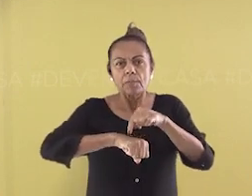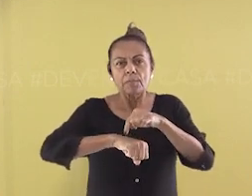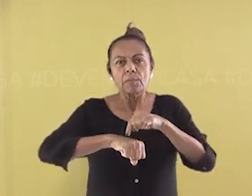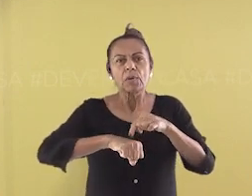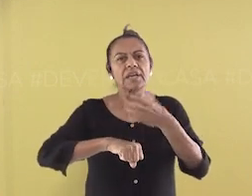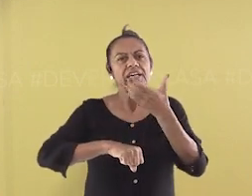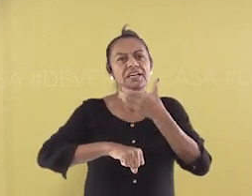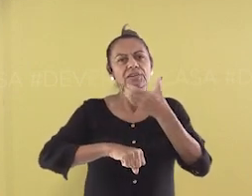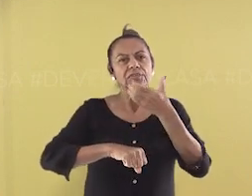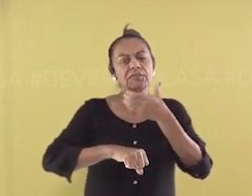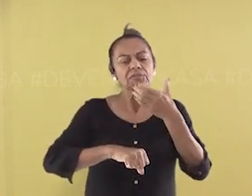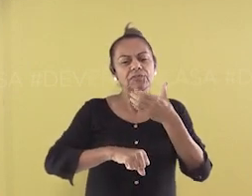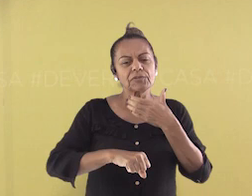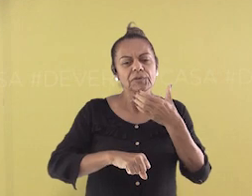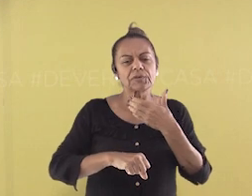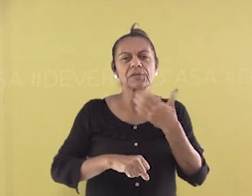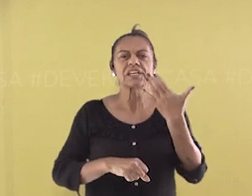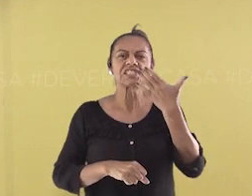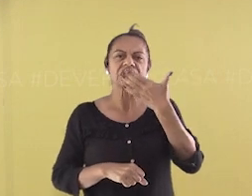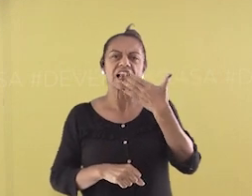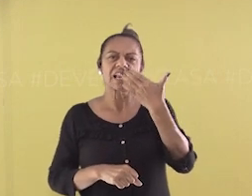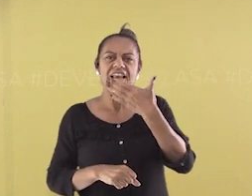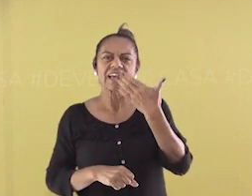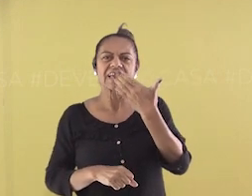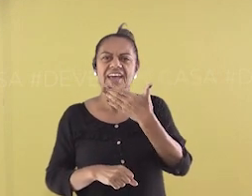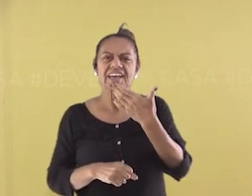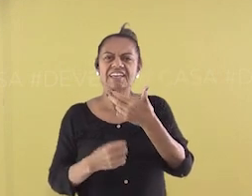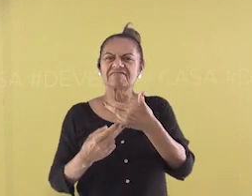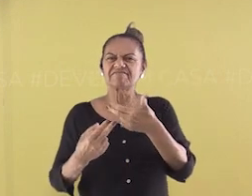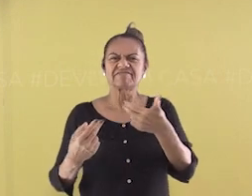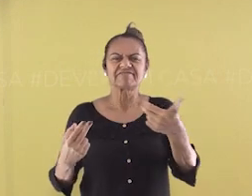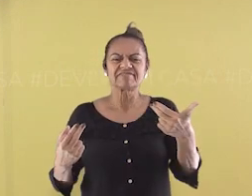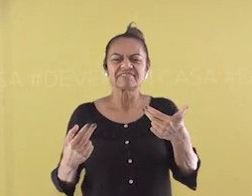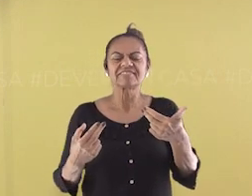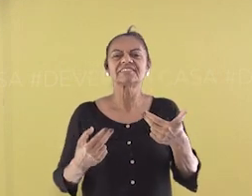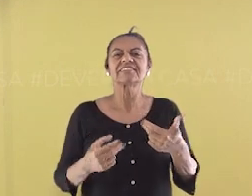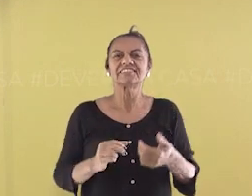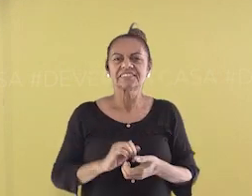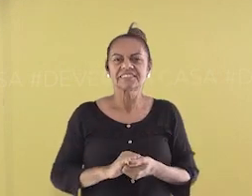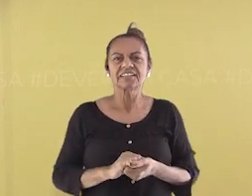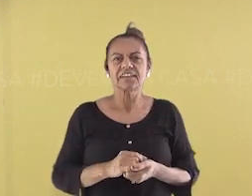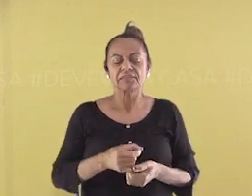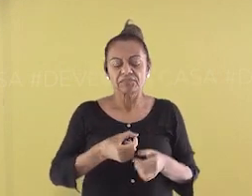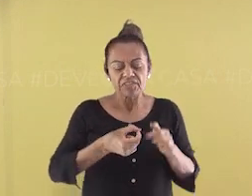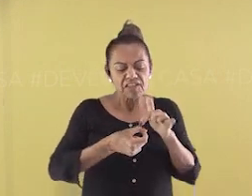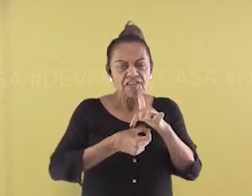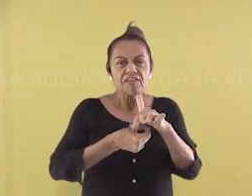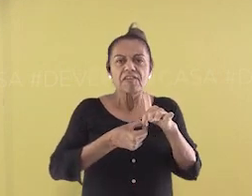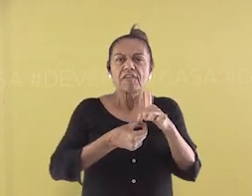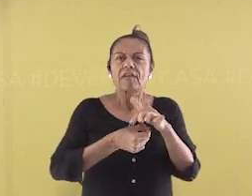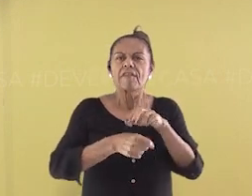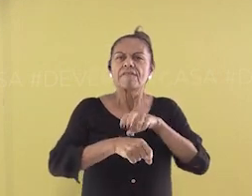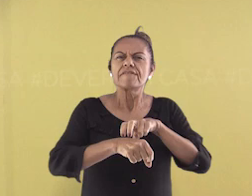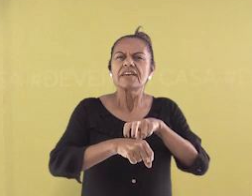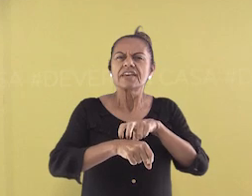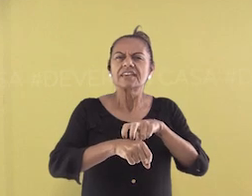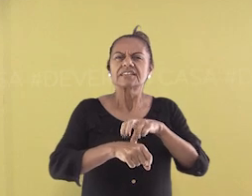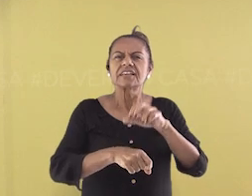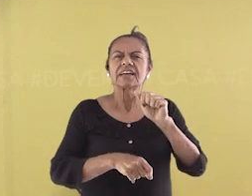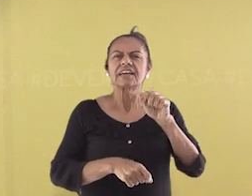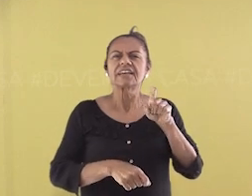A azeitona dá origem ao óleo de azeite e dele é produzido medicamentos e produtos